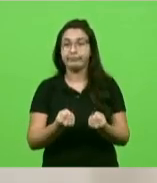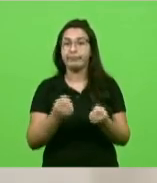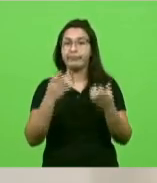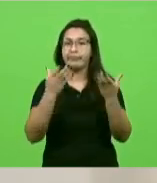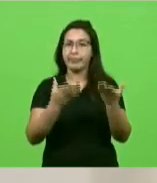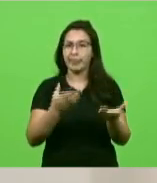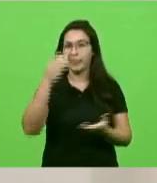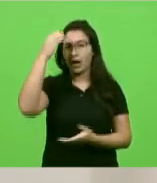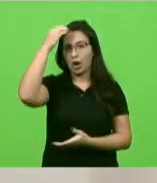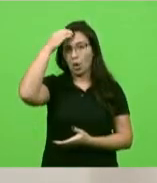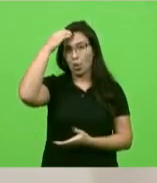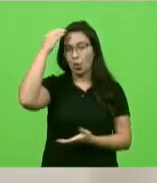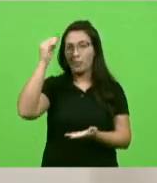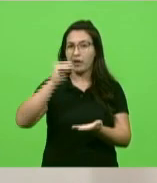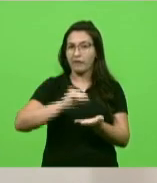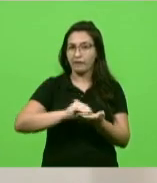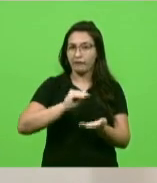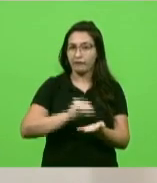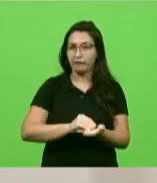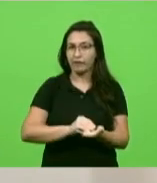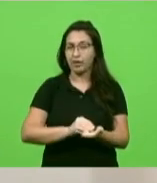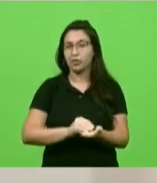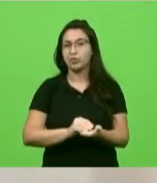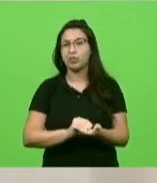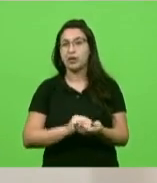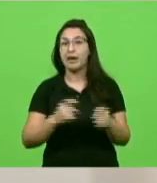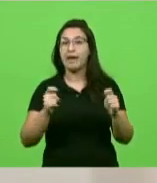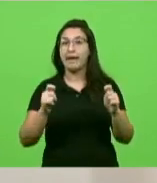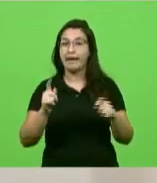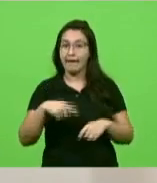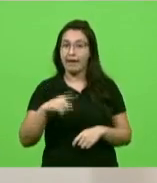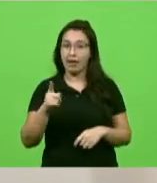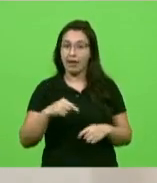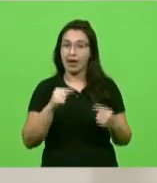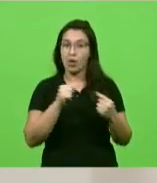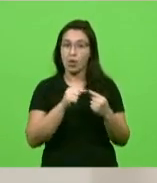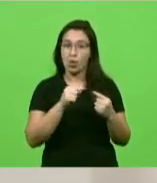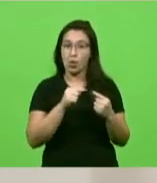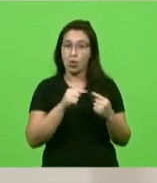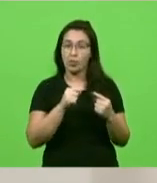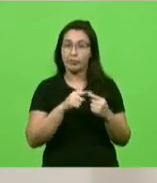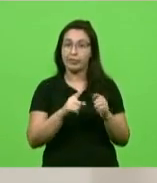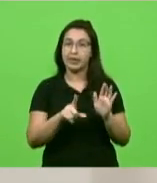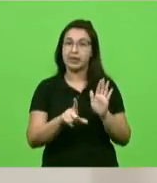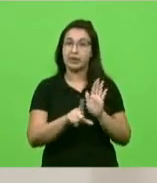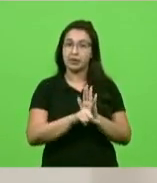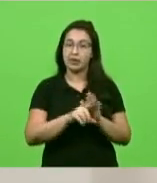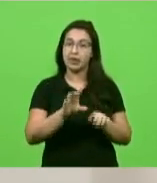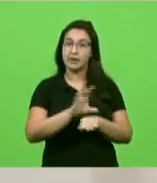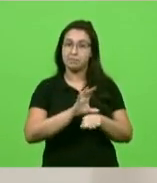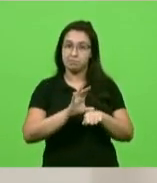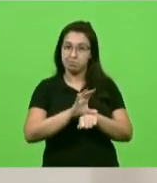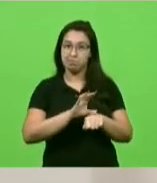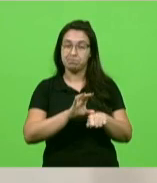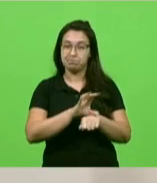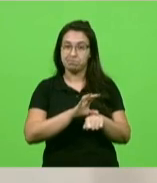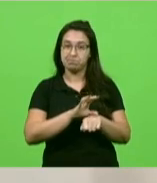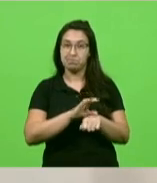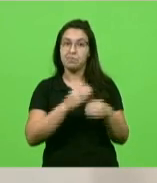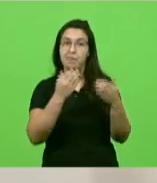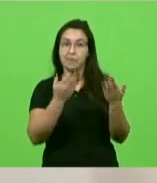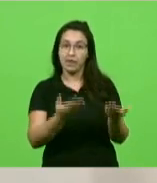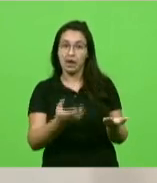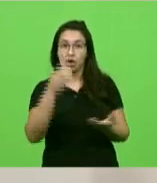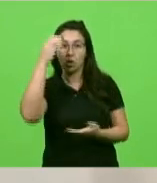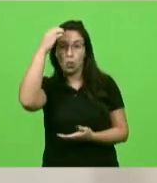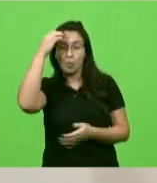culpabilidade ou a presunção da inocência é também um princípio balizar de nossa Constituição, ou seja, a